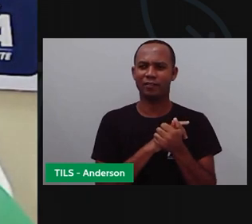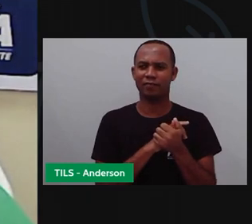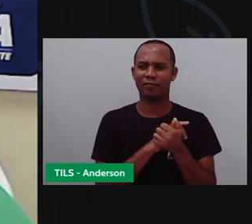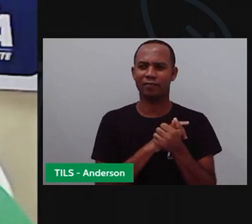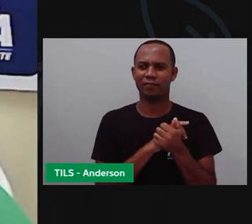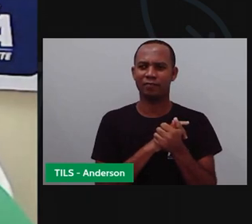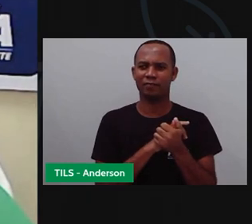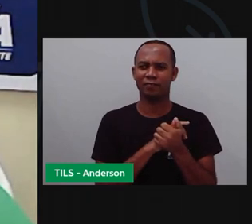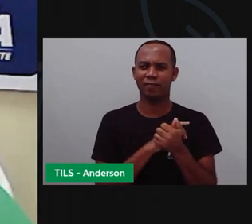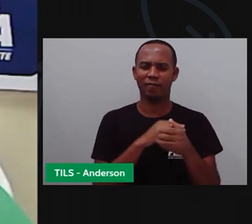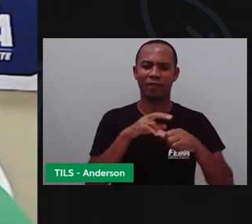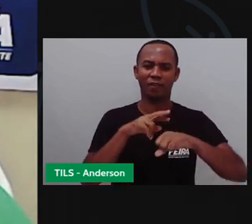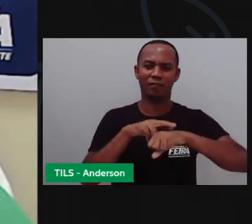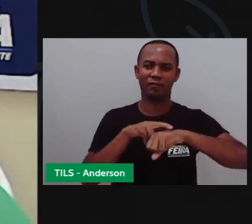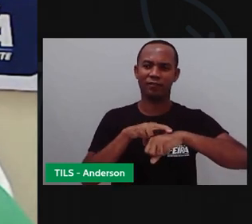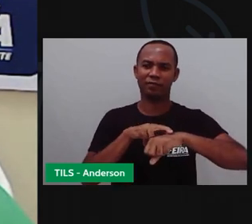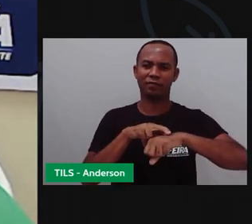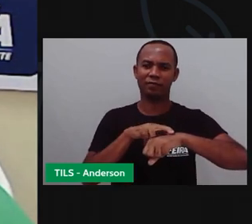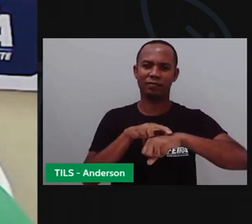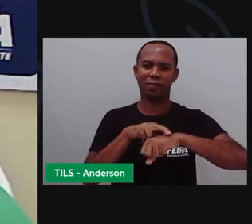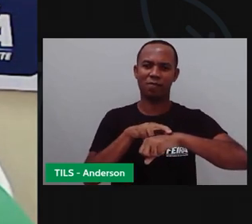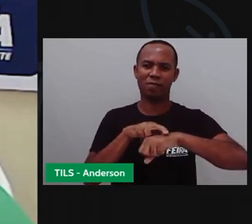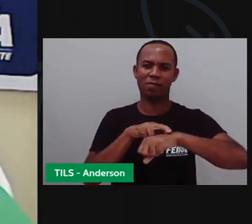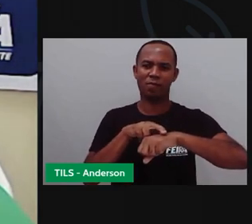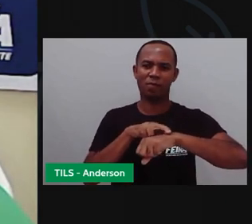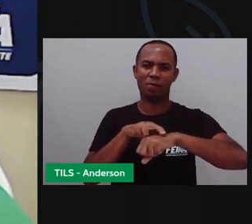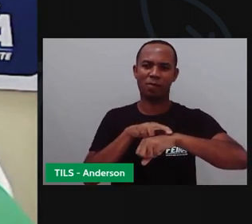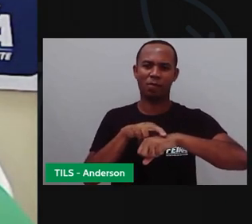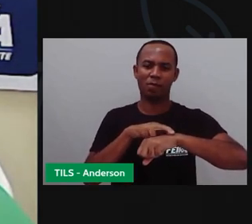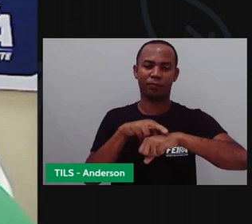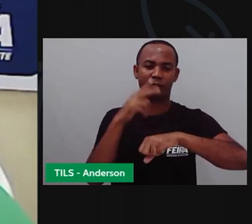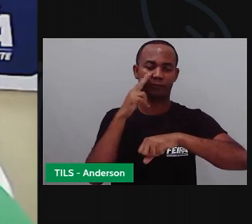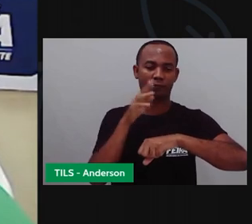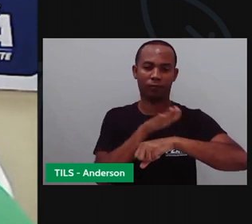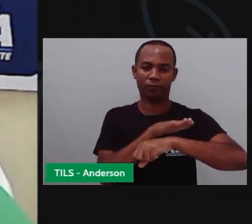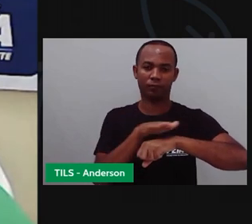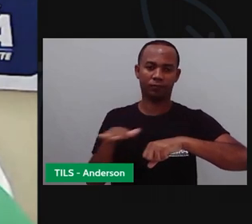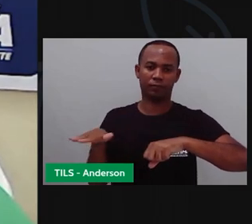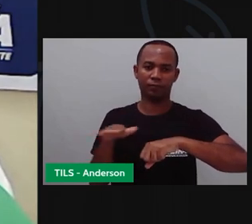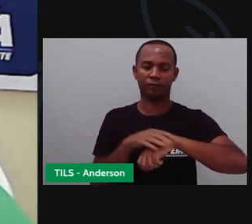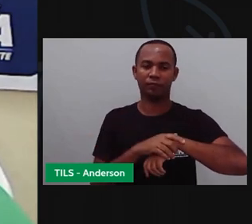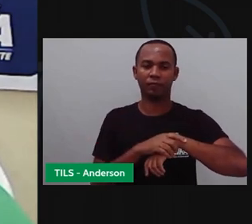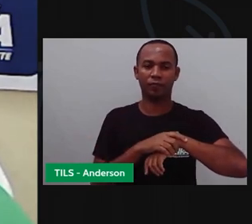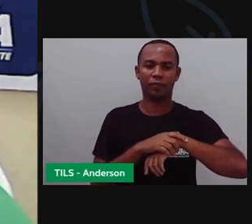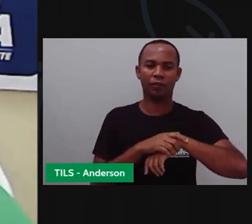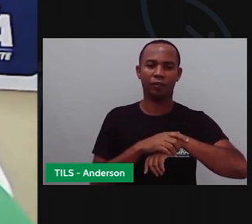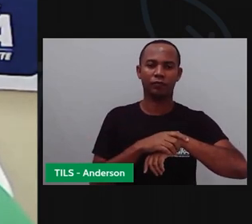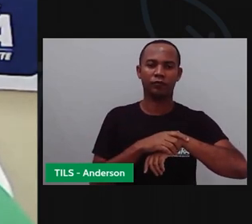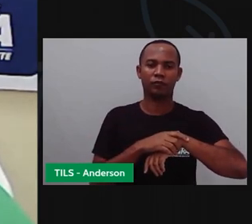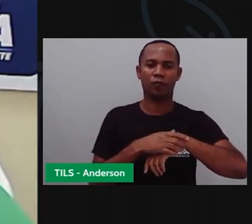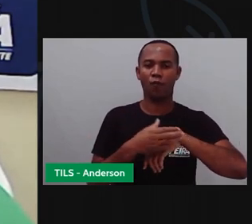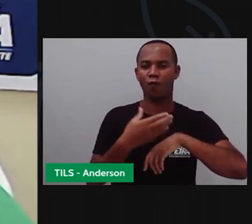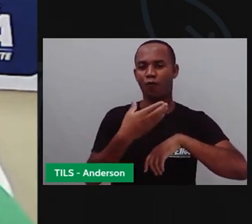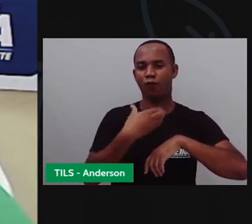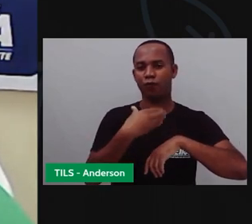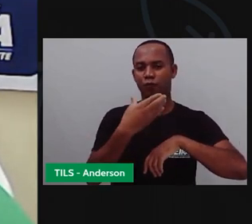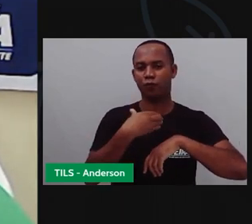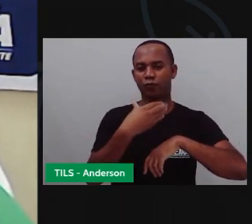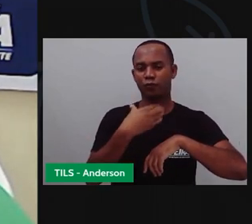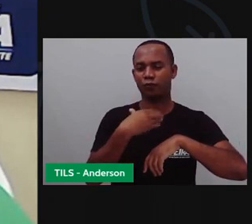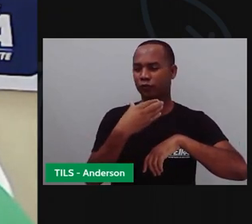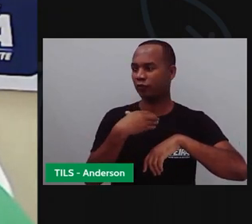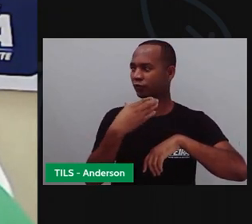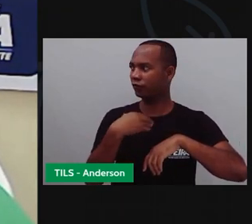o banana é o que uma fruta melão vamos colocando aqui o laranja